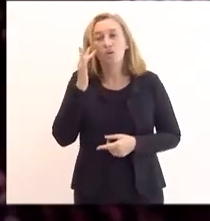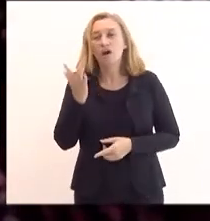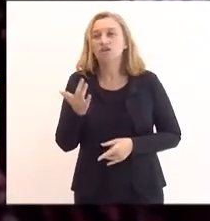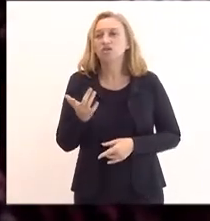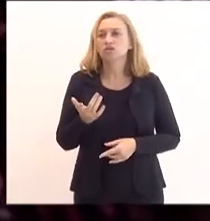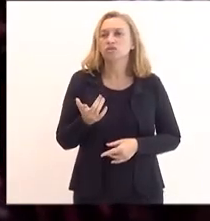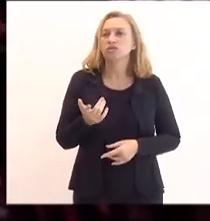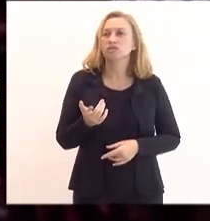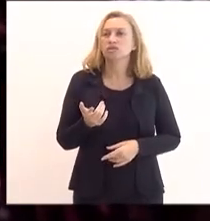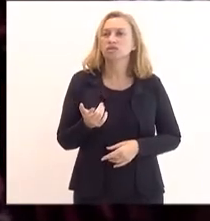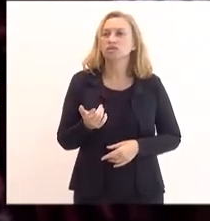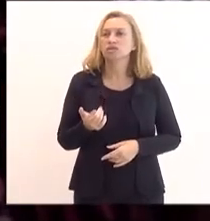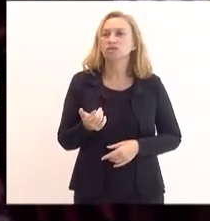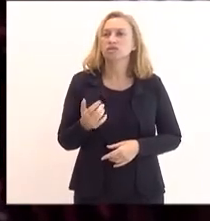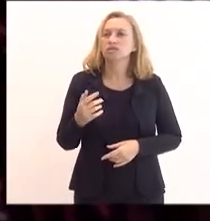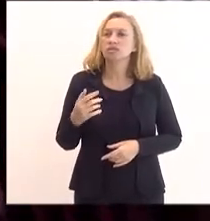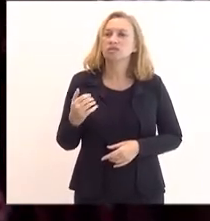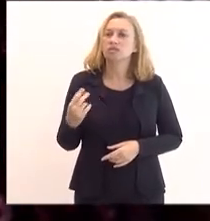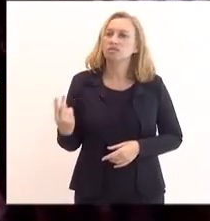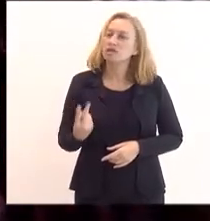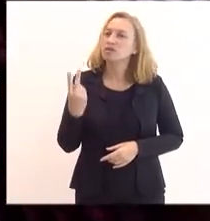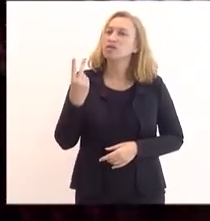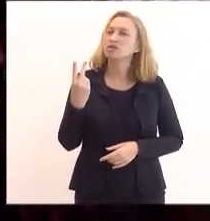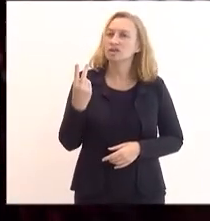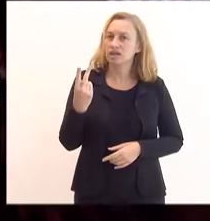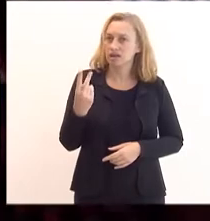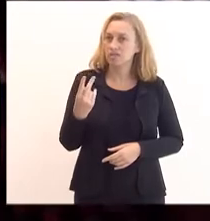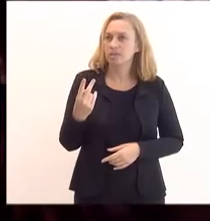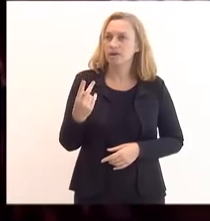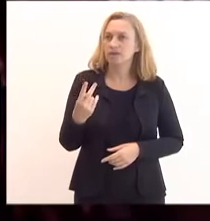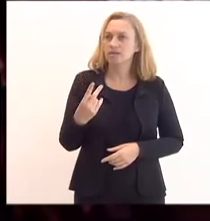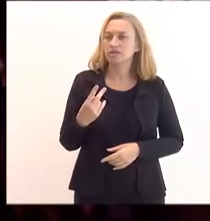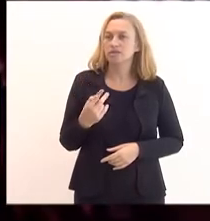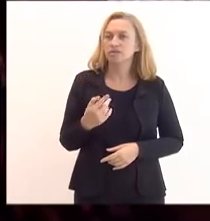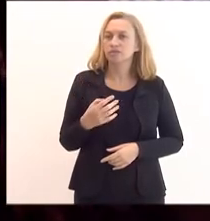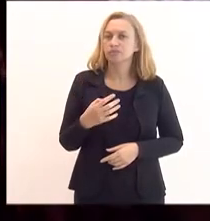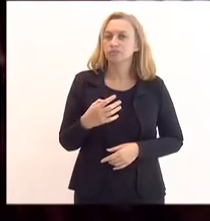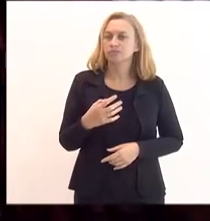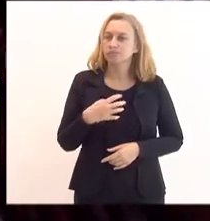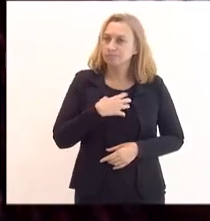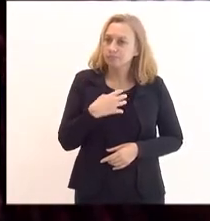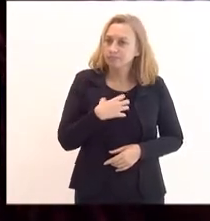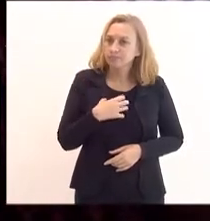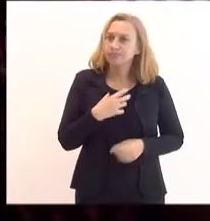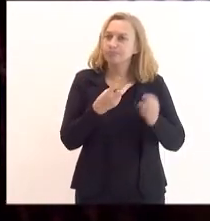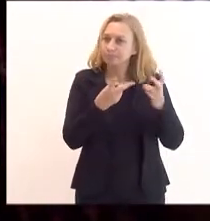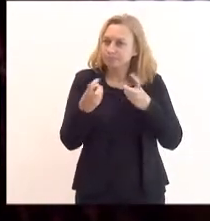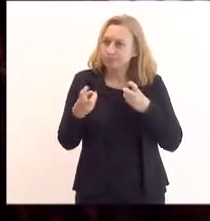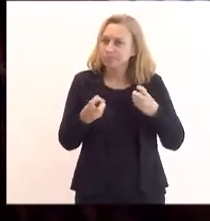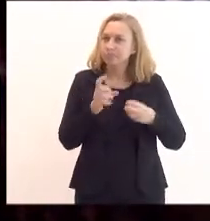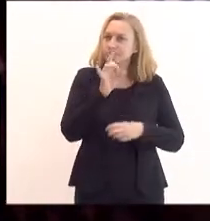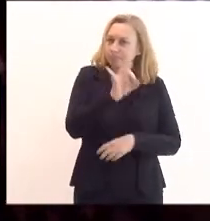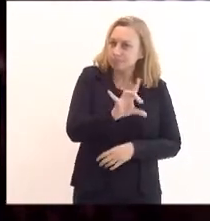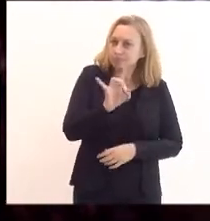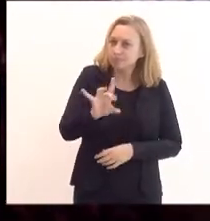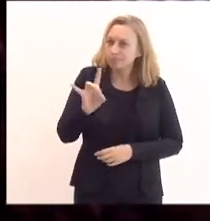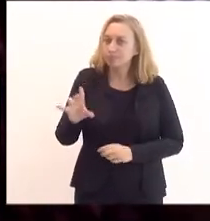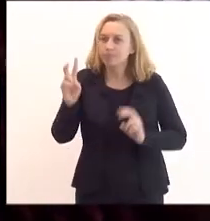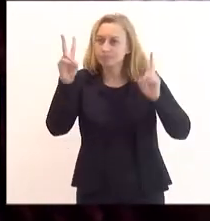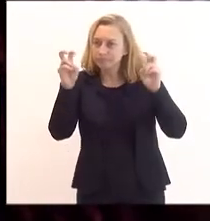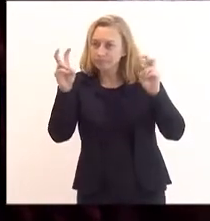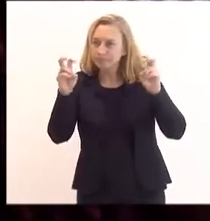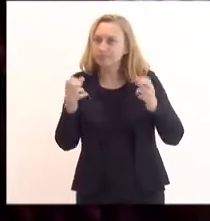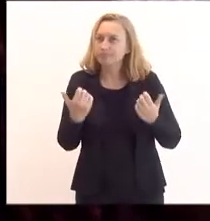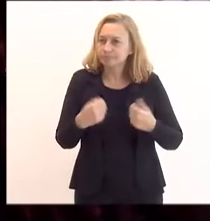tem que prezar pela razoabilidade nesse sentido, né, observar caso a caso. Né, eu acho que é